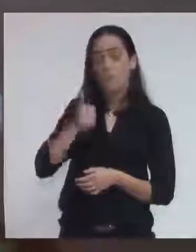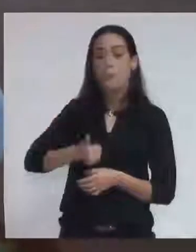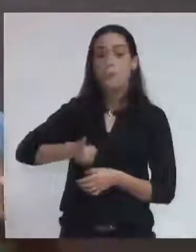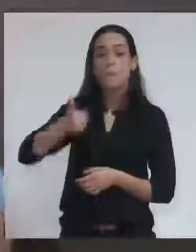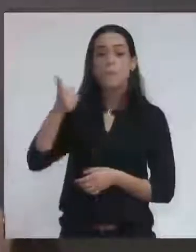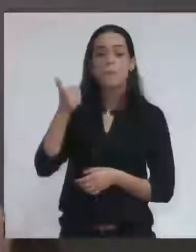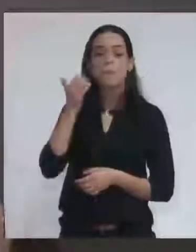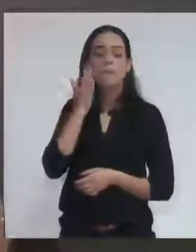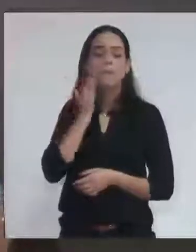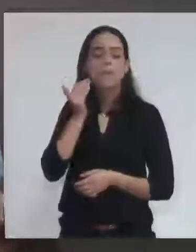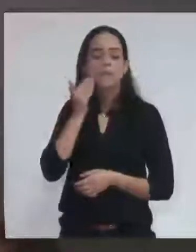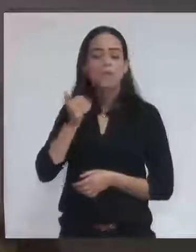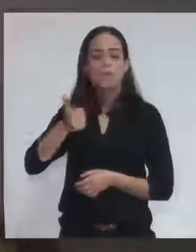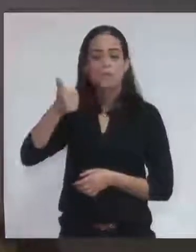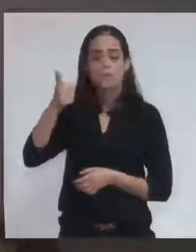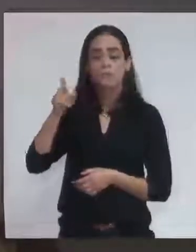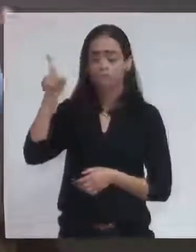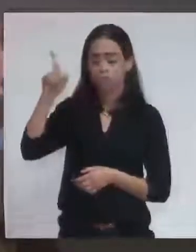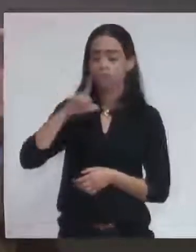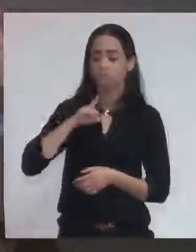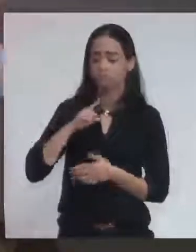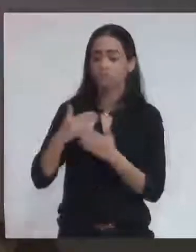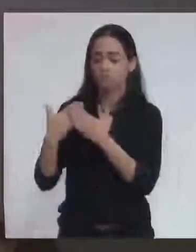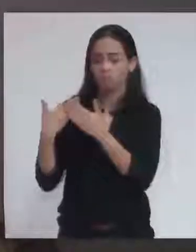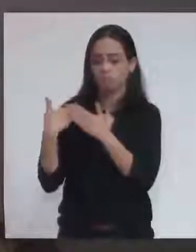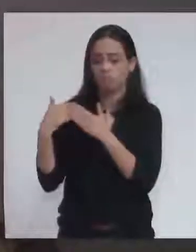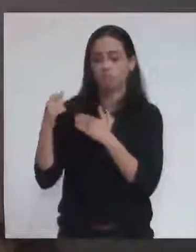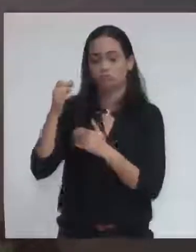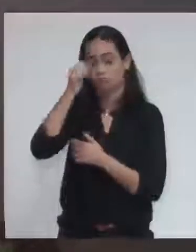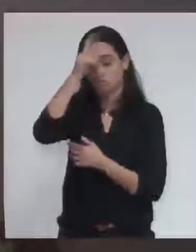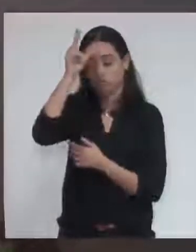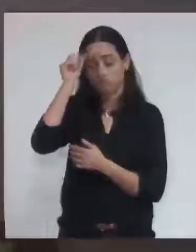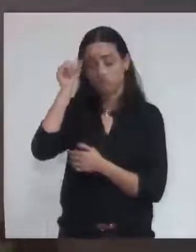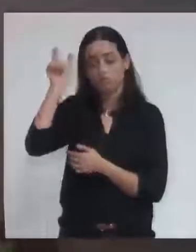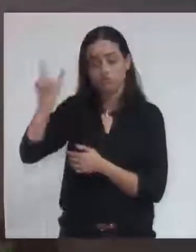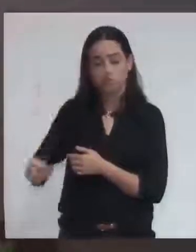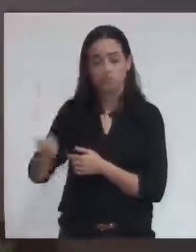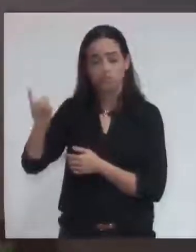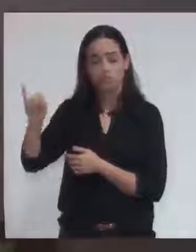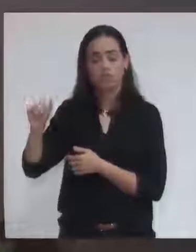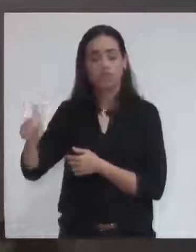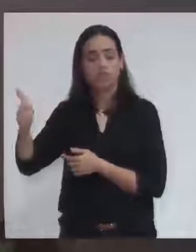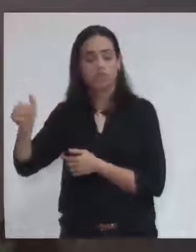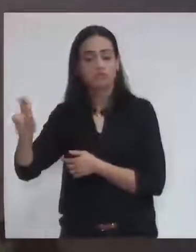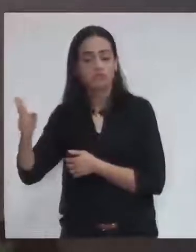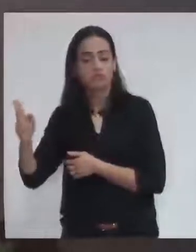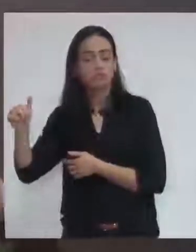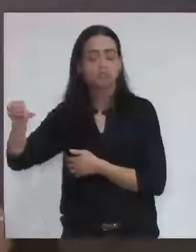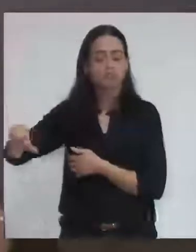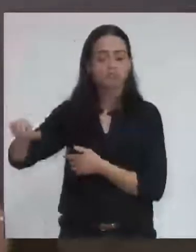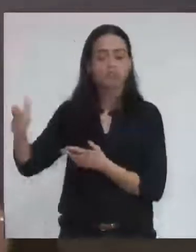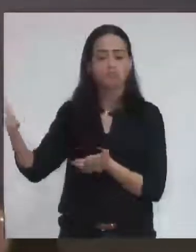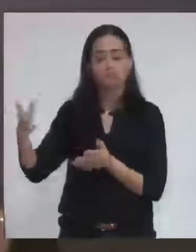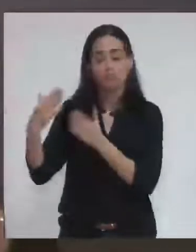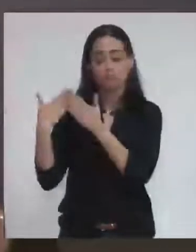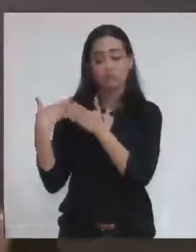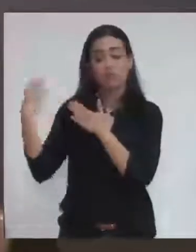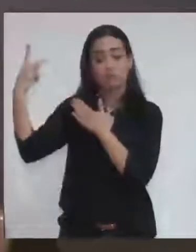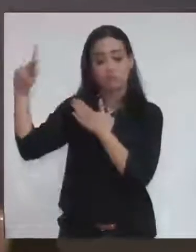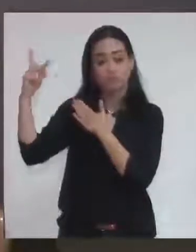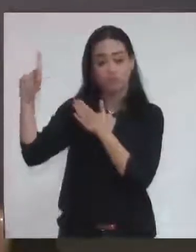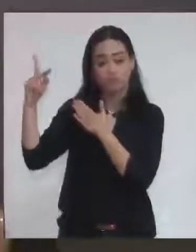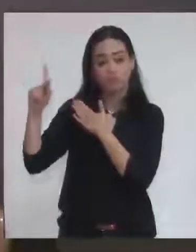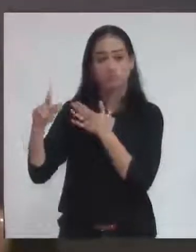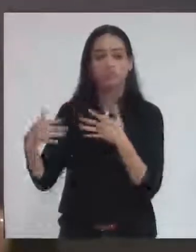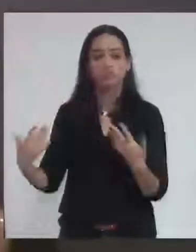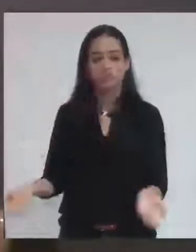tem a responsabilidade. Se ele é bonzinho ou ele não é bonzinho, a responsabilidade é do prefeito. Então, os parabéns, porque deu um